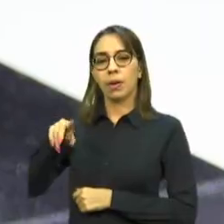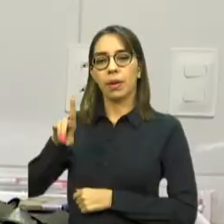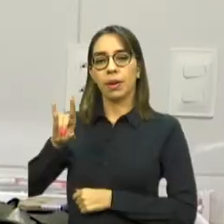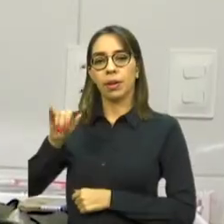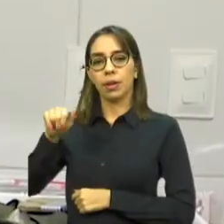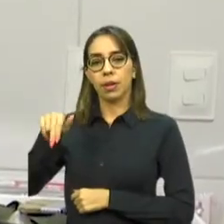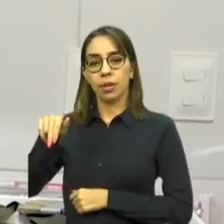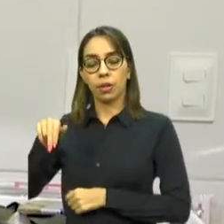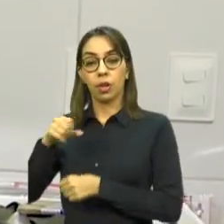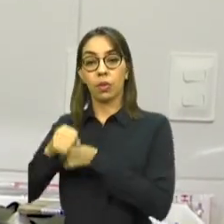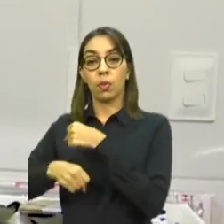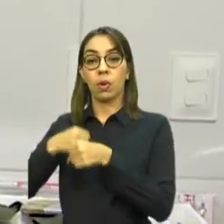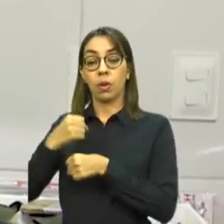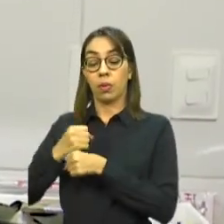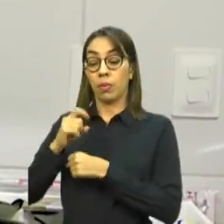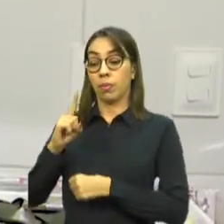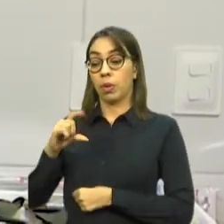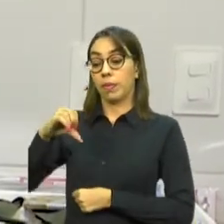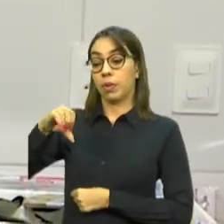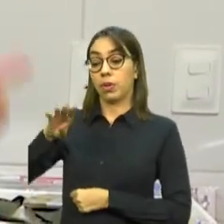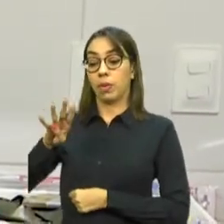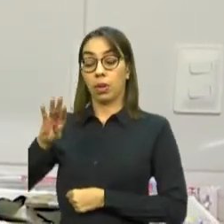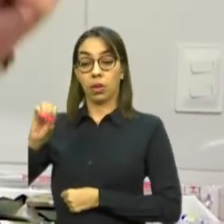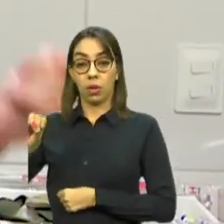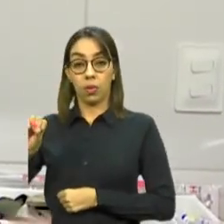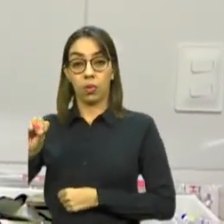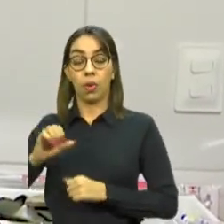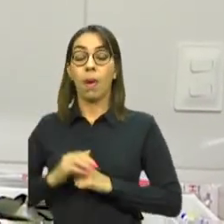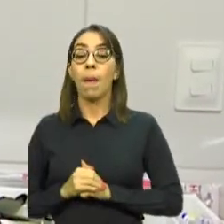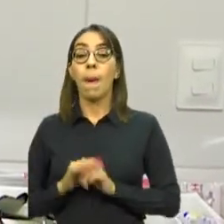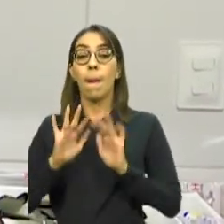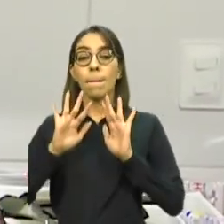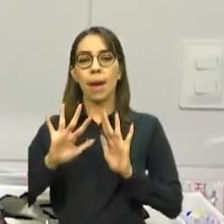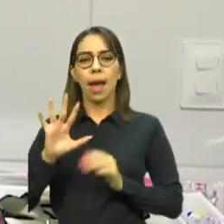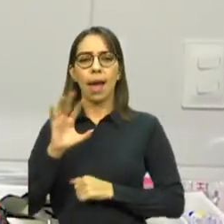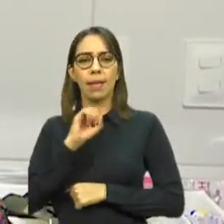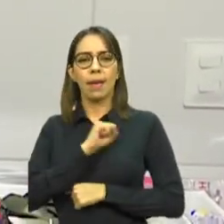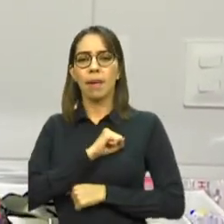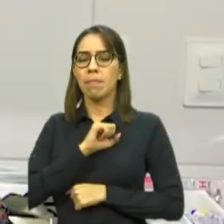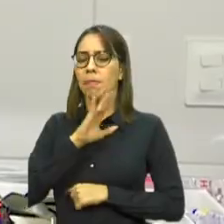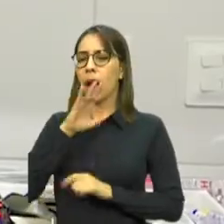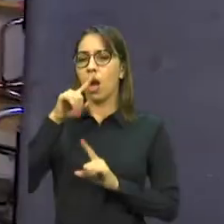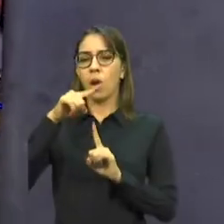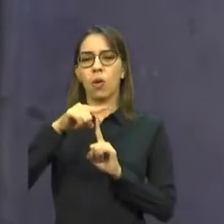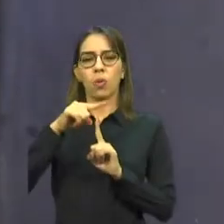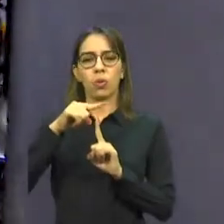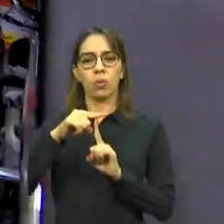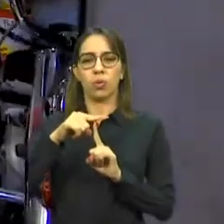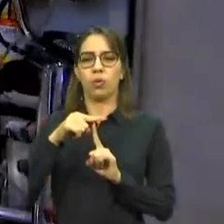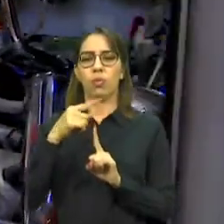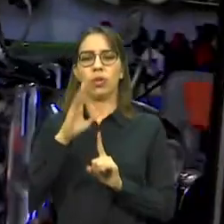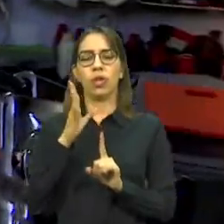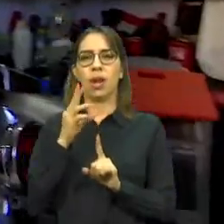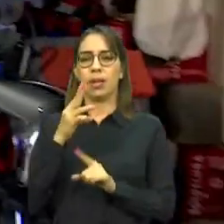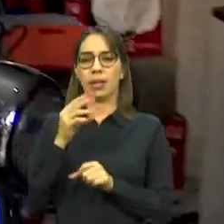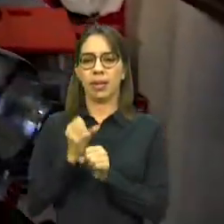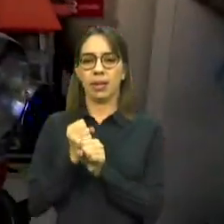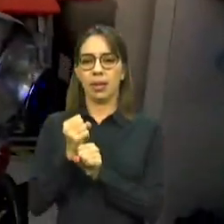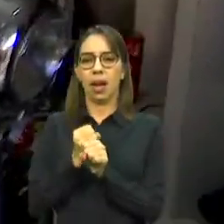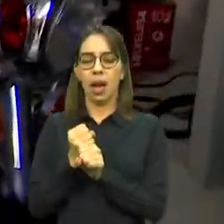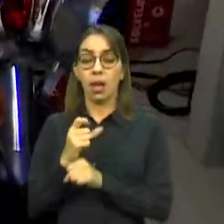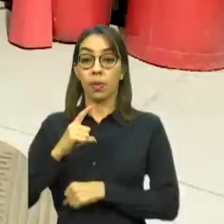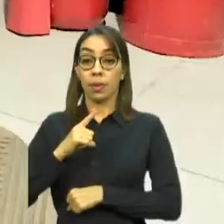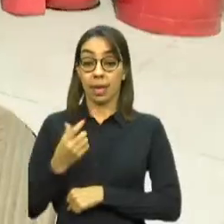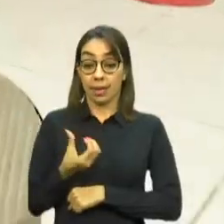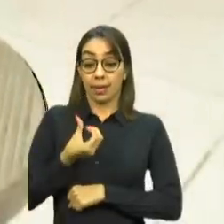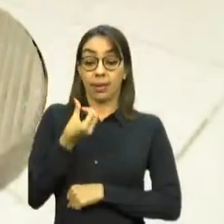1948. Mas é pela Harley Davidson que o coração do médico pulsa há mais de 30 anos. Atualmente, ele tem 6